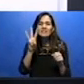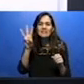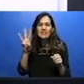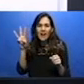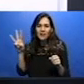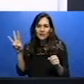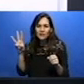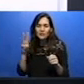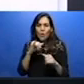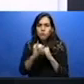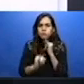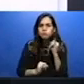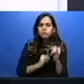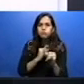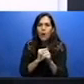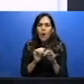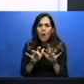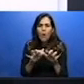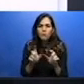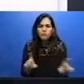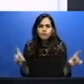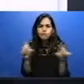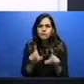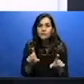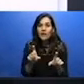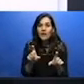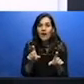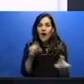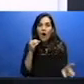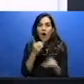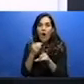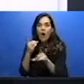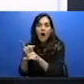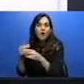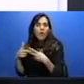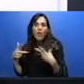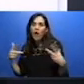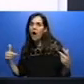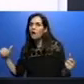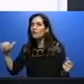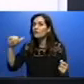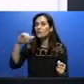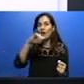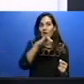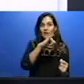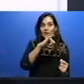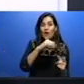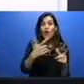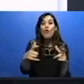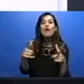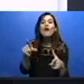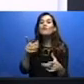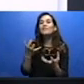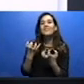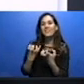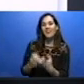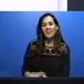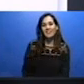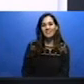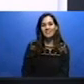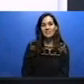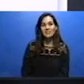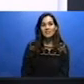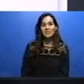lá no computador pesquisar, nós vamos achar muitas e muitas páginas falando de viagens, para onde você quer ir. Mais de